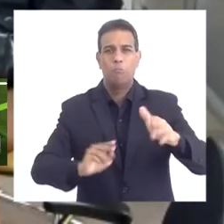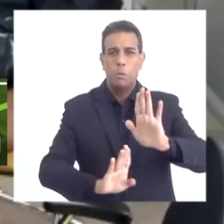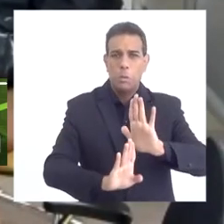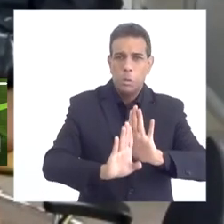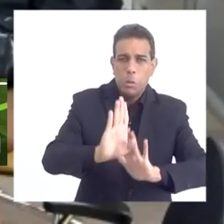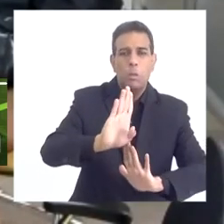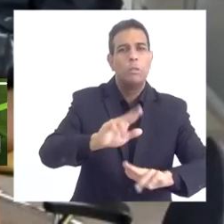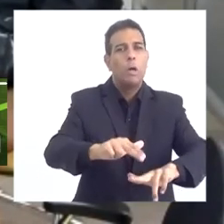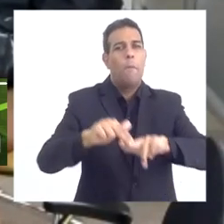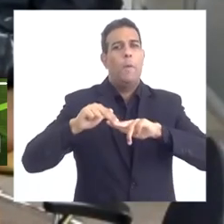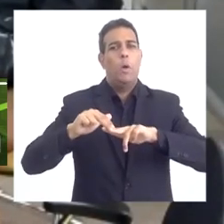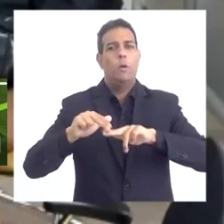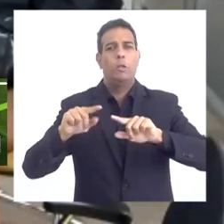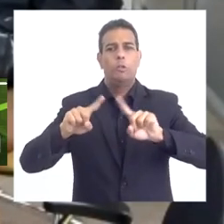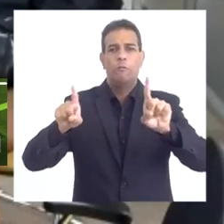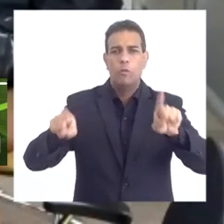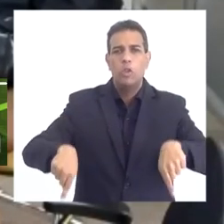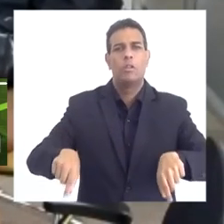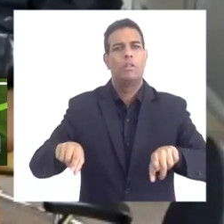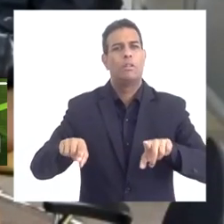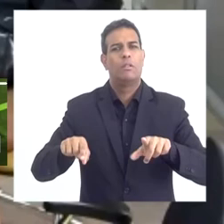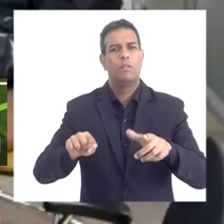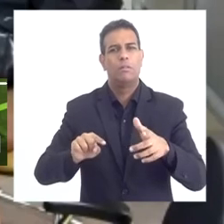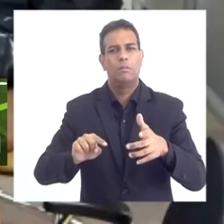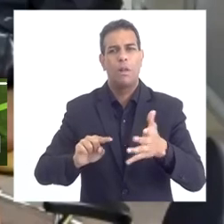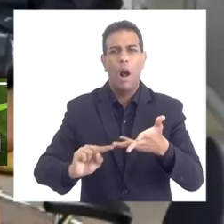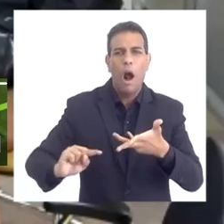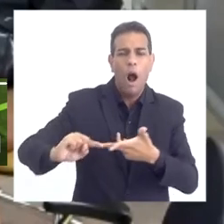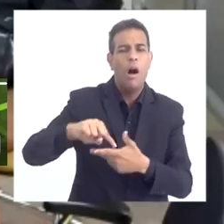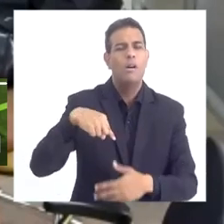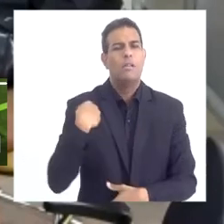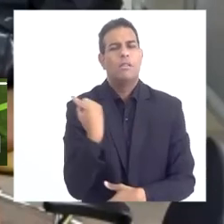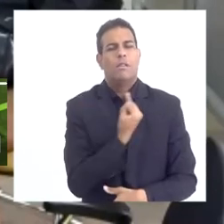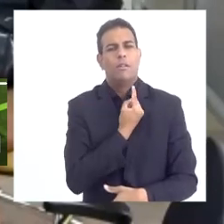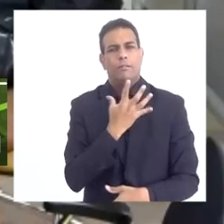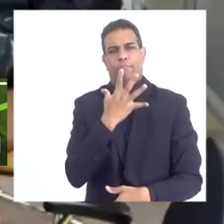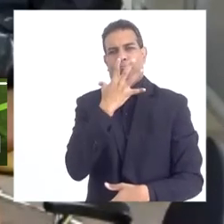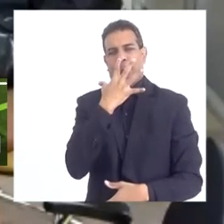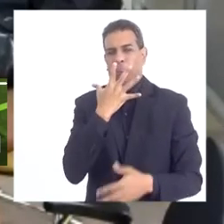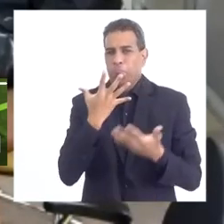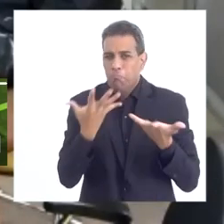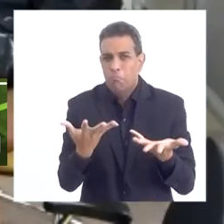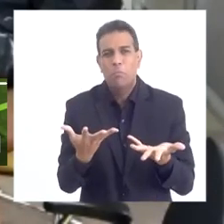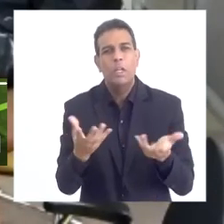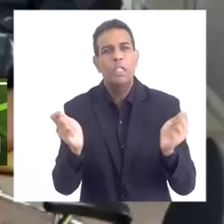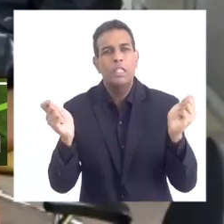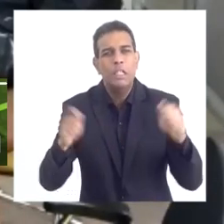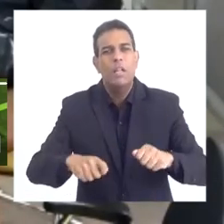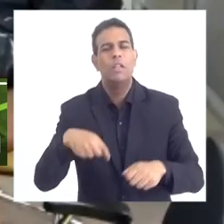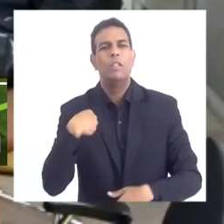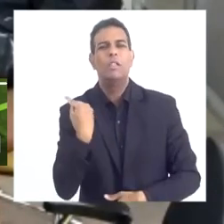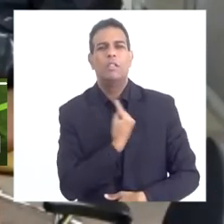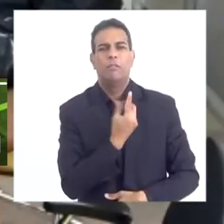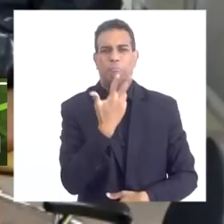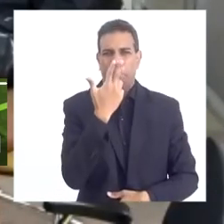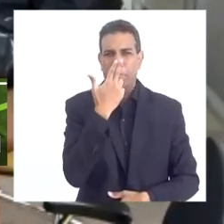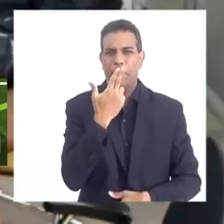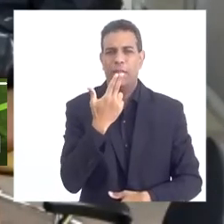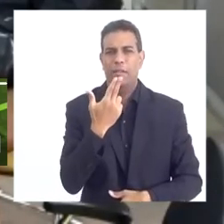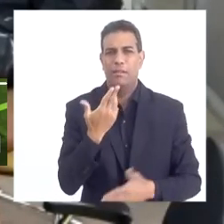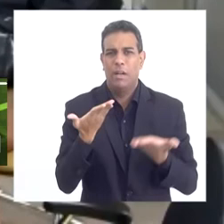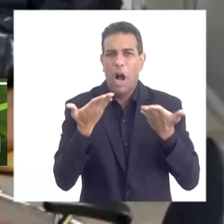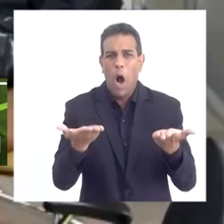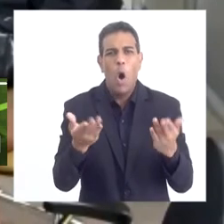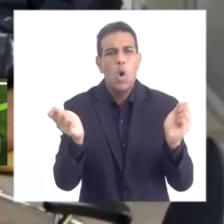função, seja de pessoal ou qualquer outro, a gente sempre considera que, de alguma maneira, a gente tem um